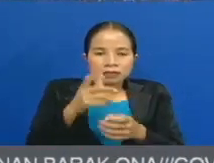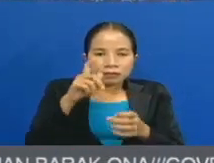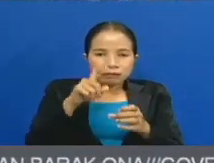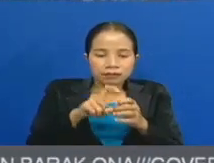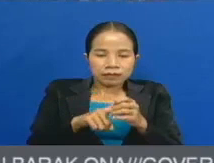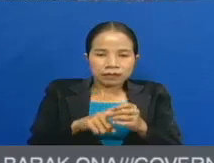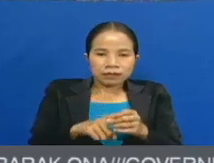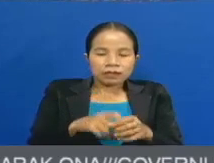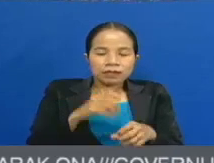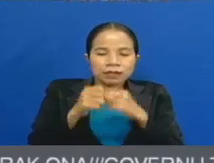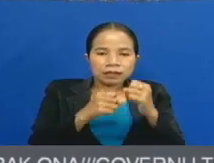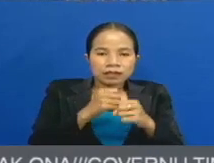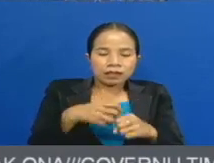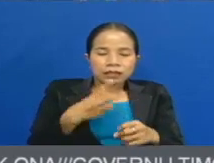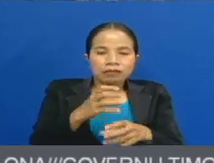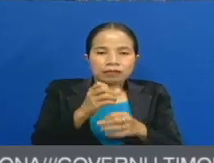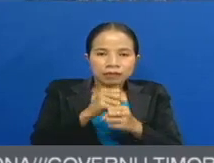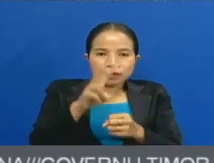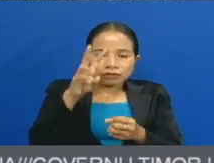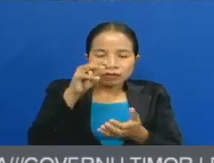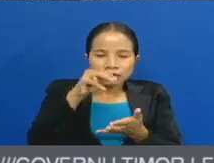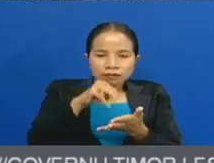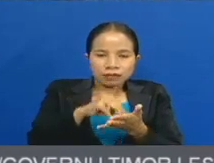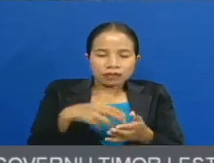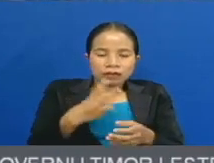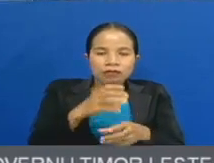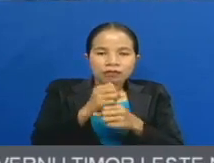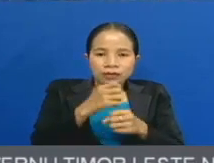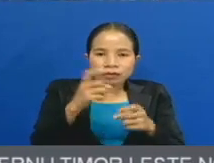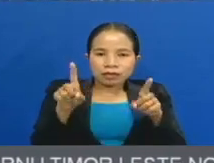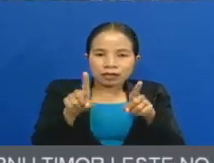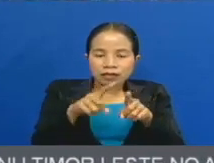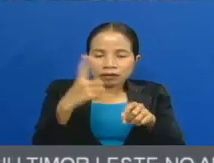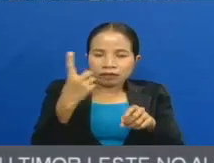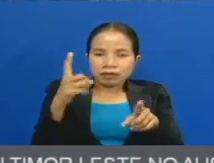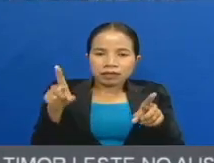ita fote 2 bilhões de dólares. Se ita fote bibi cansané, to